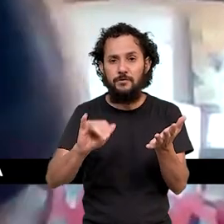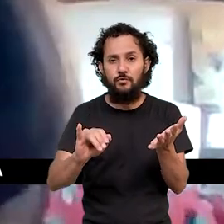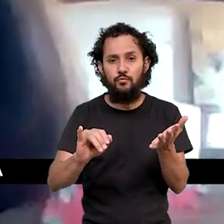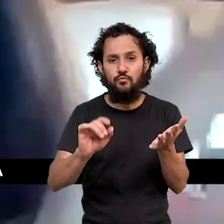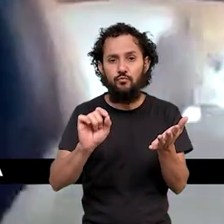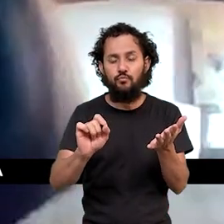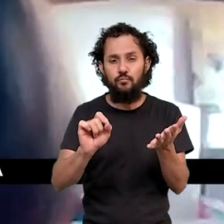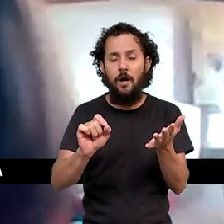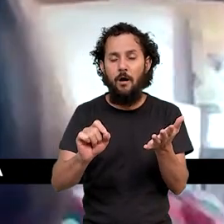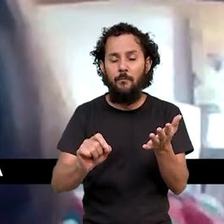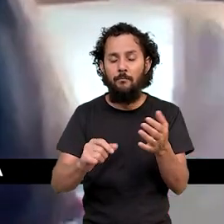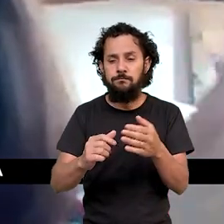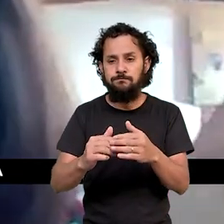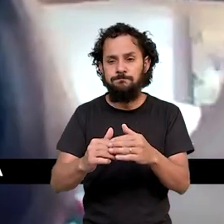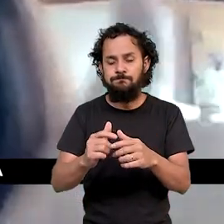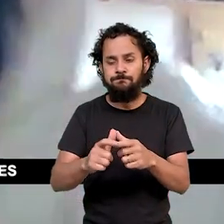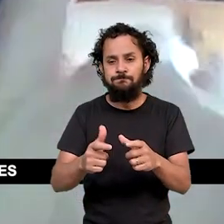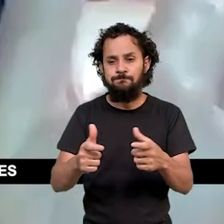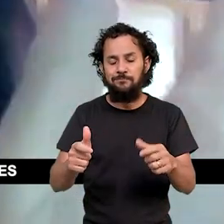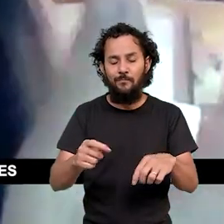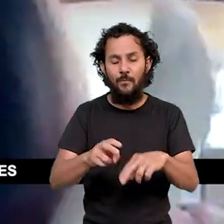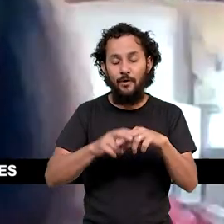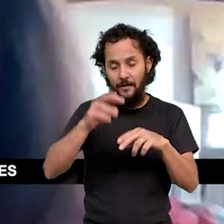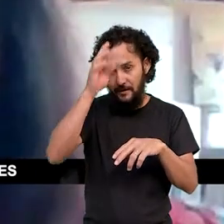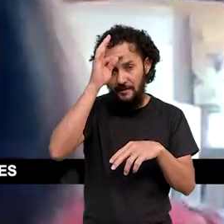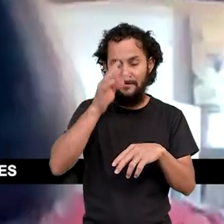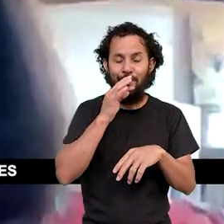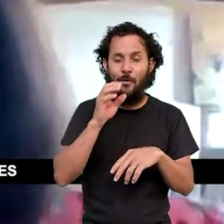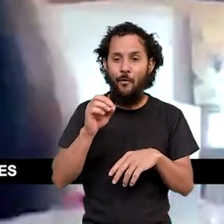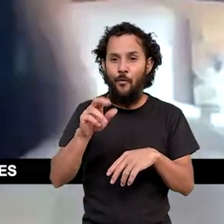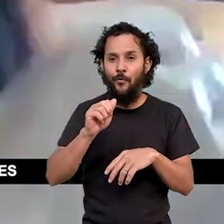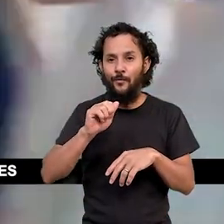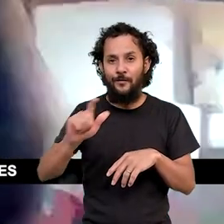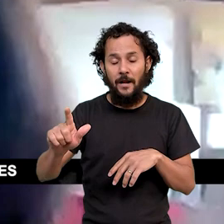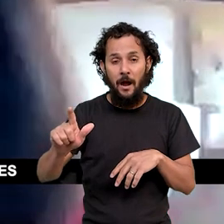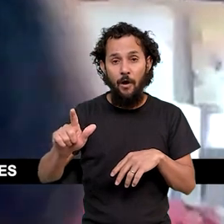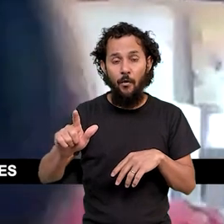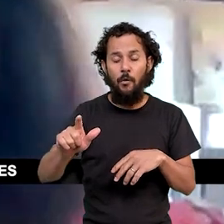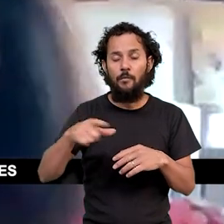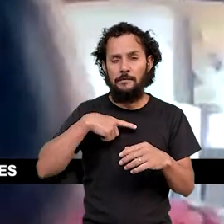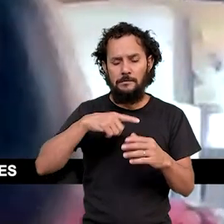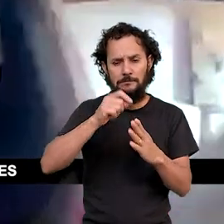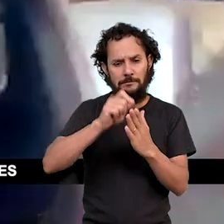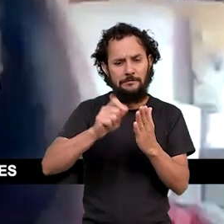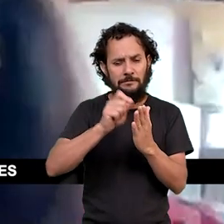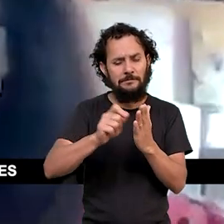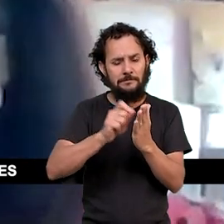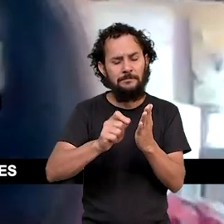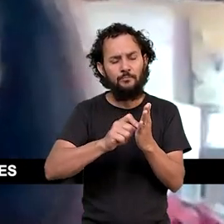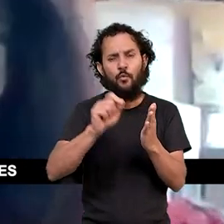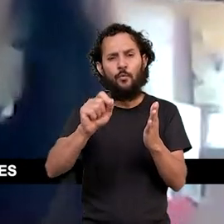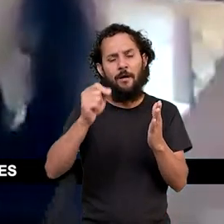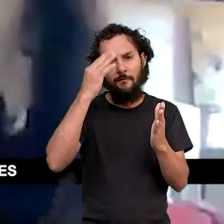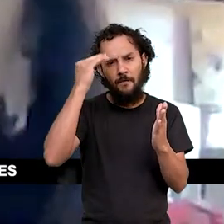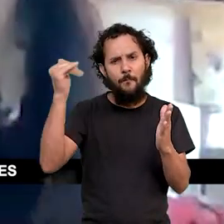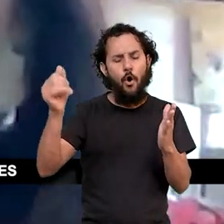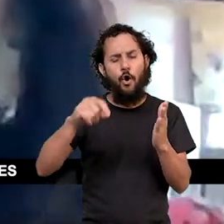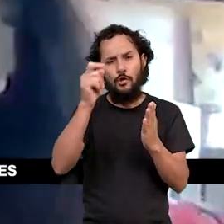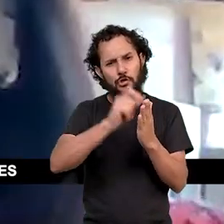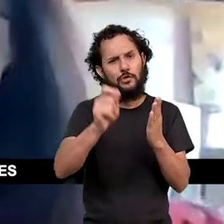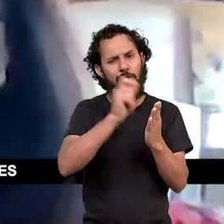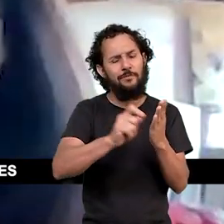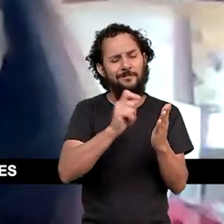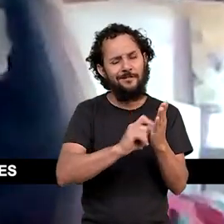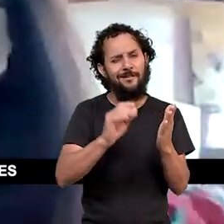está se constituindo a partir da tradição oral que foi sendo registrada por grandes